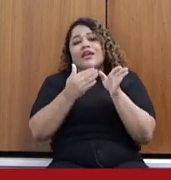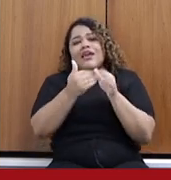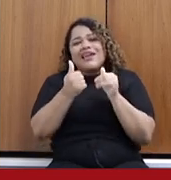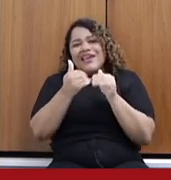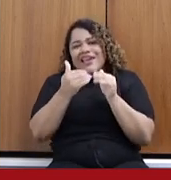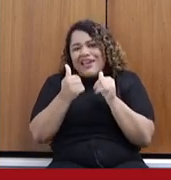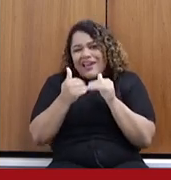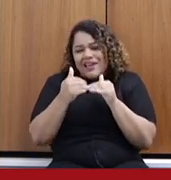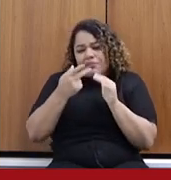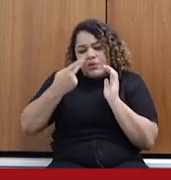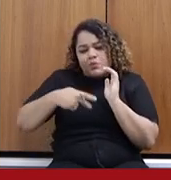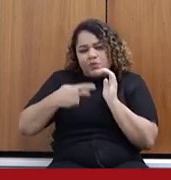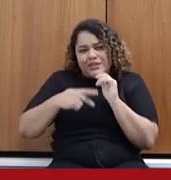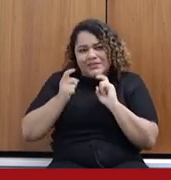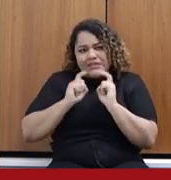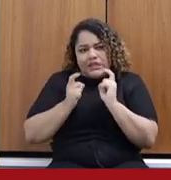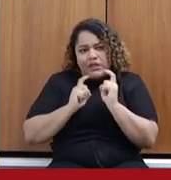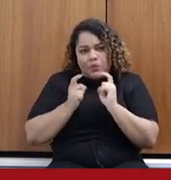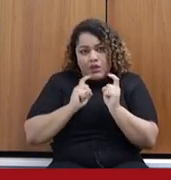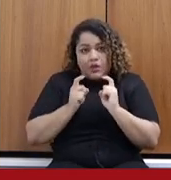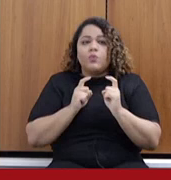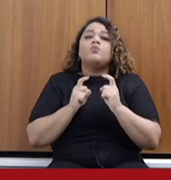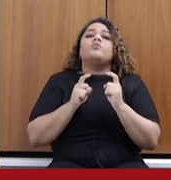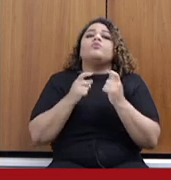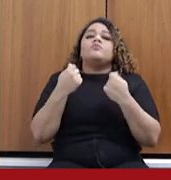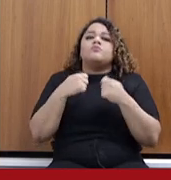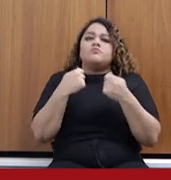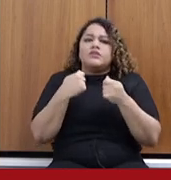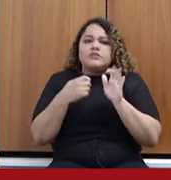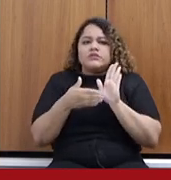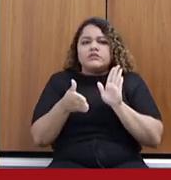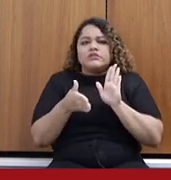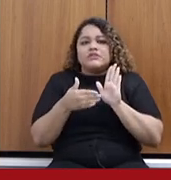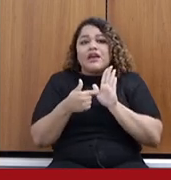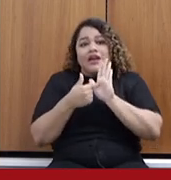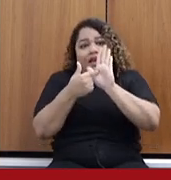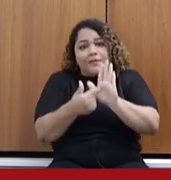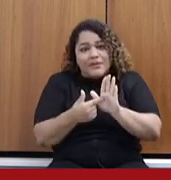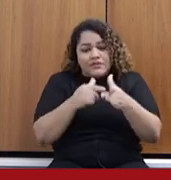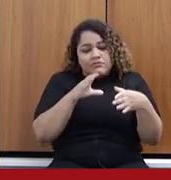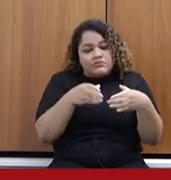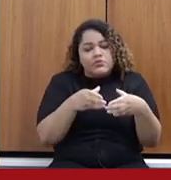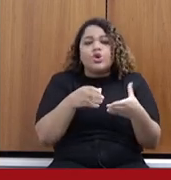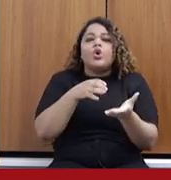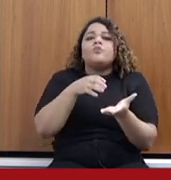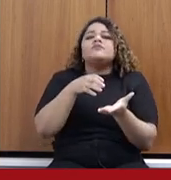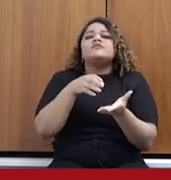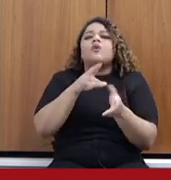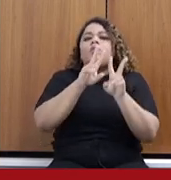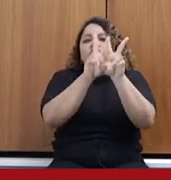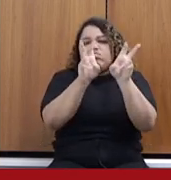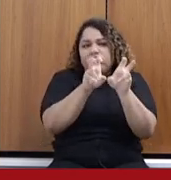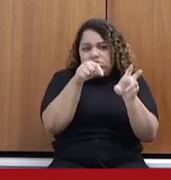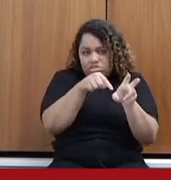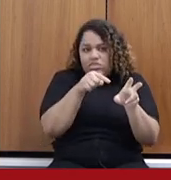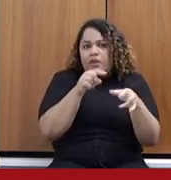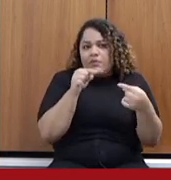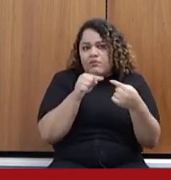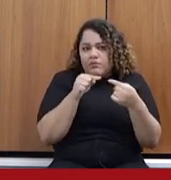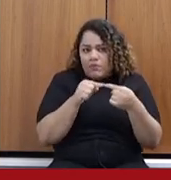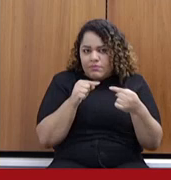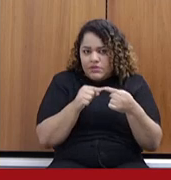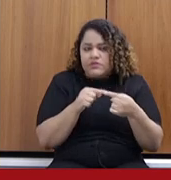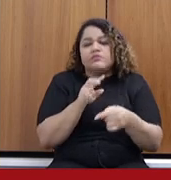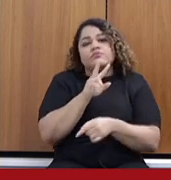reunião deverão ser apresentados na comissão temática competente e serão apreciados nas reuniões ordinárias das